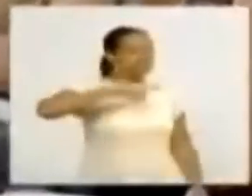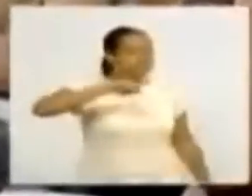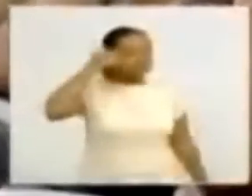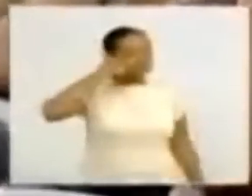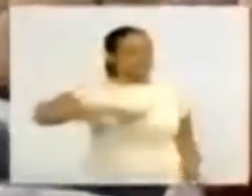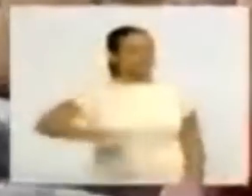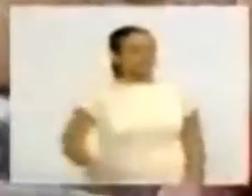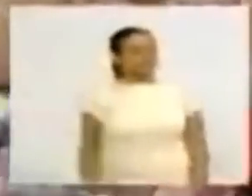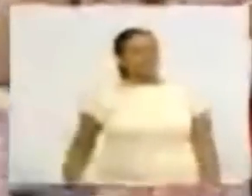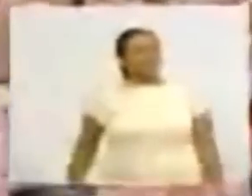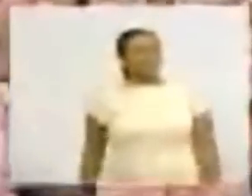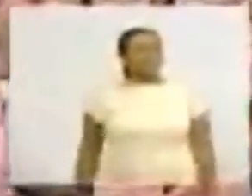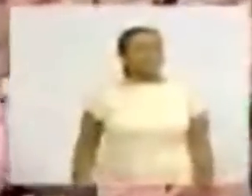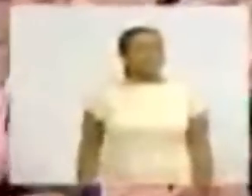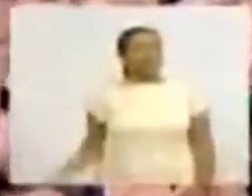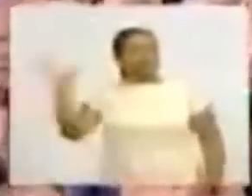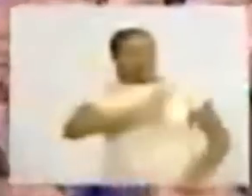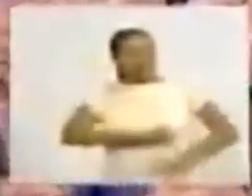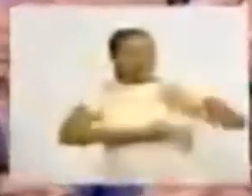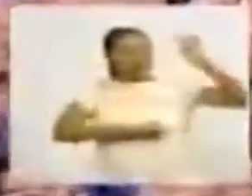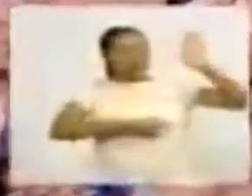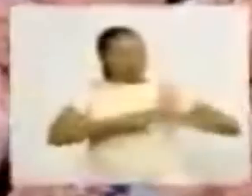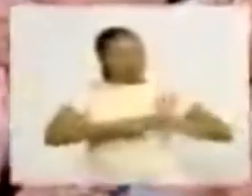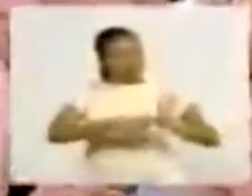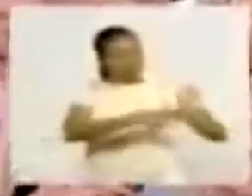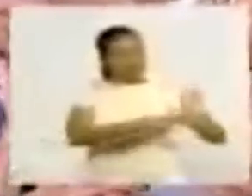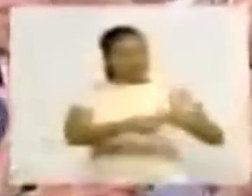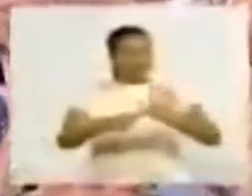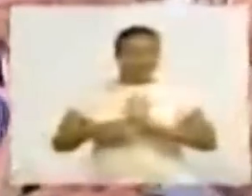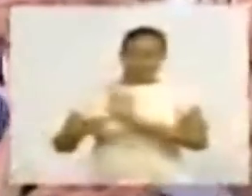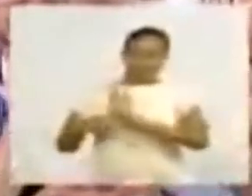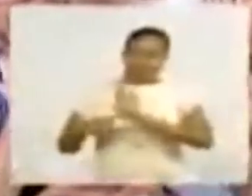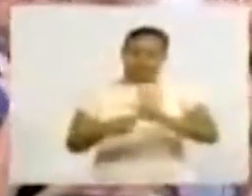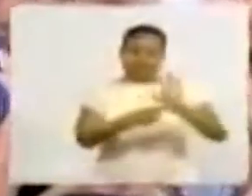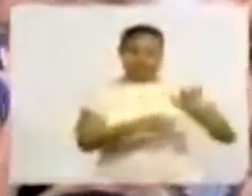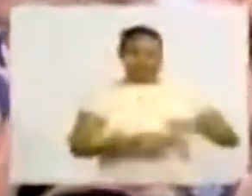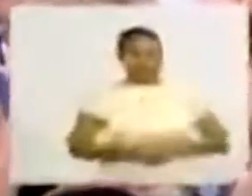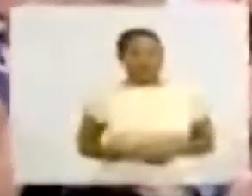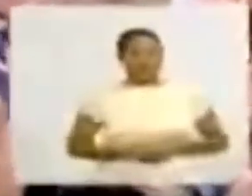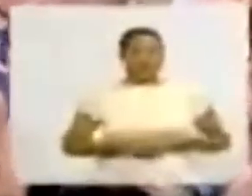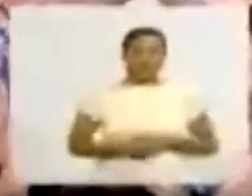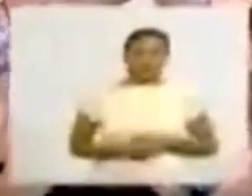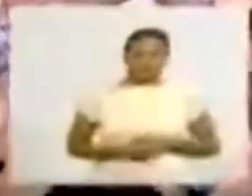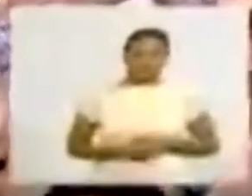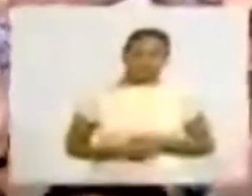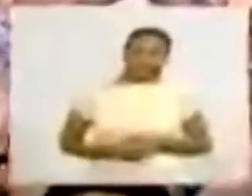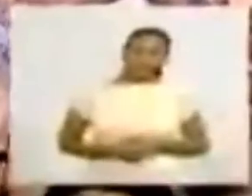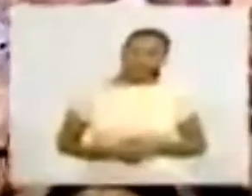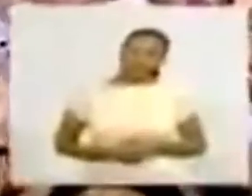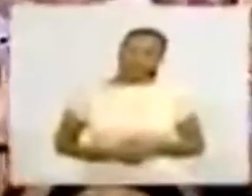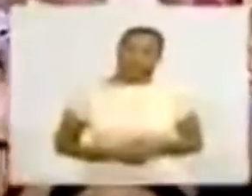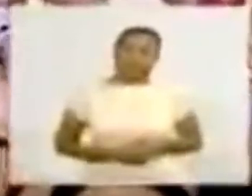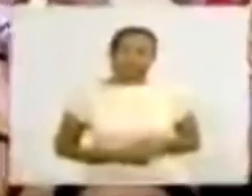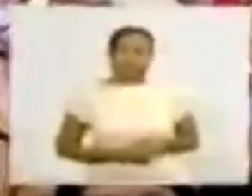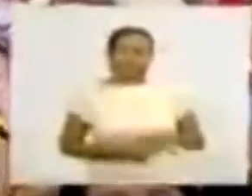sejamos. Para que nós sejamos. Uma célula da misericórdia. Uma célula da misericórdia. Uma célula do seu amor. Uma célula